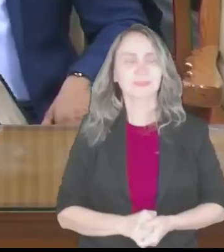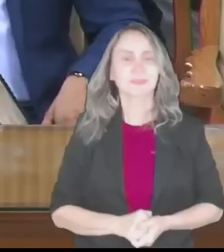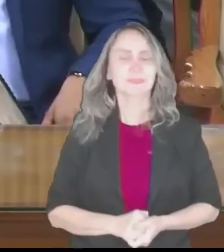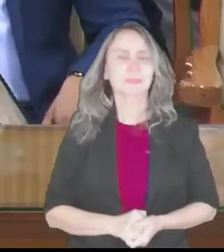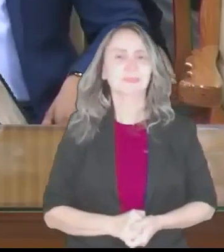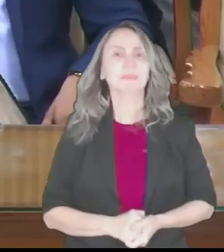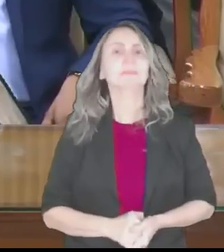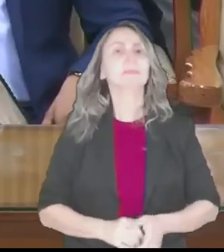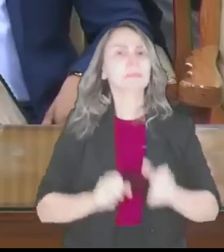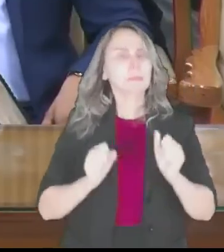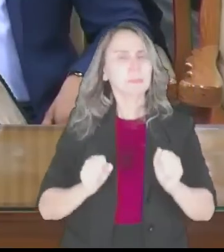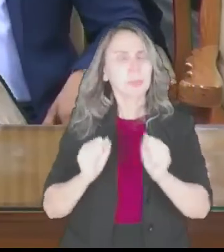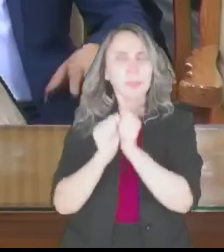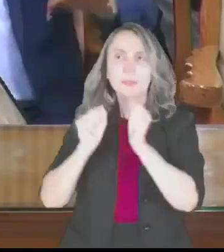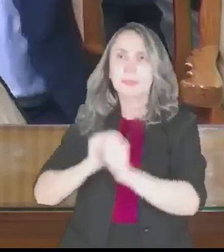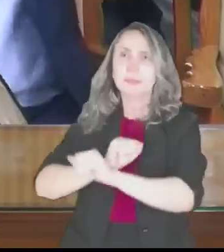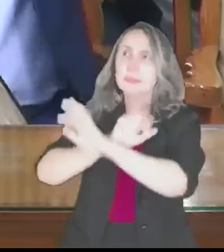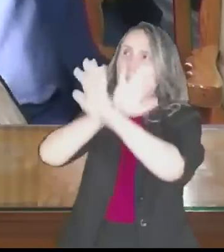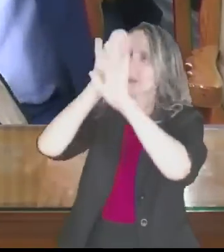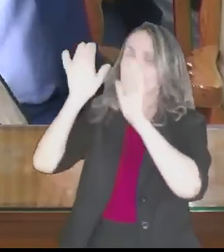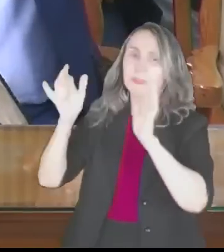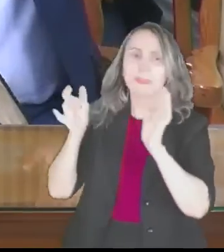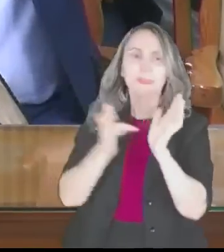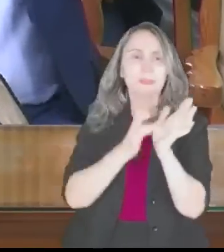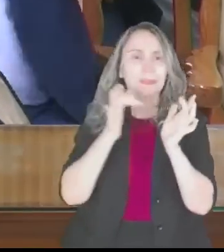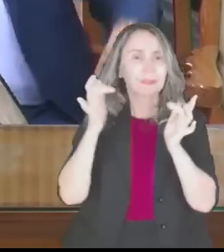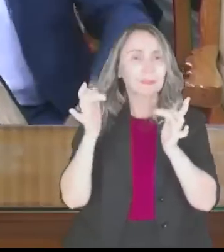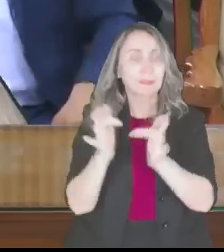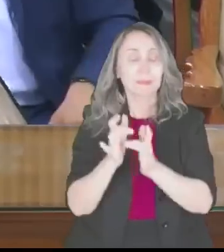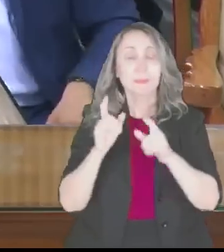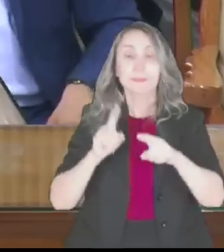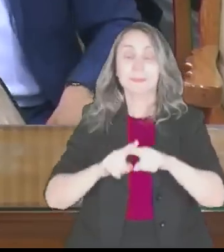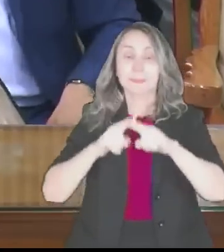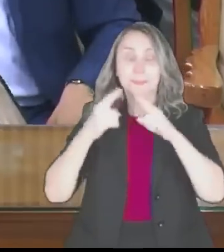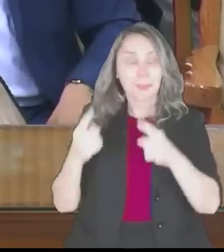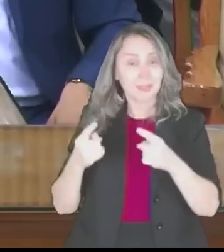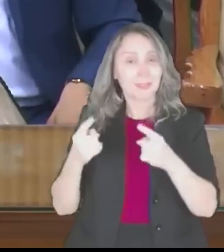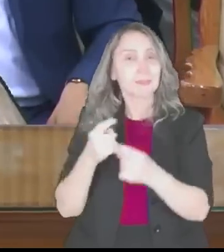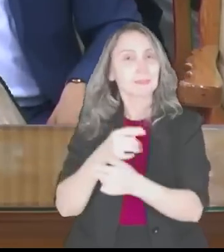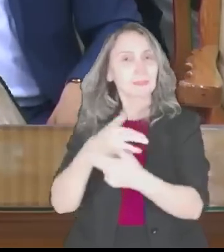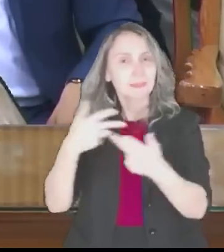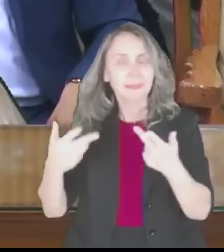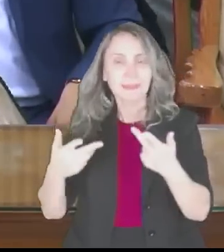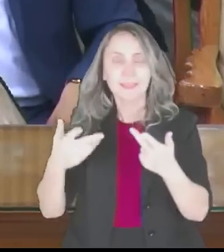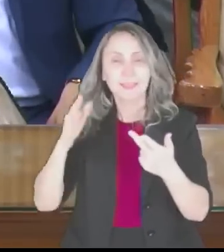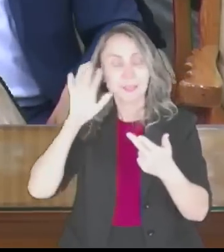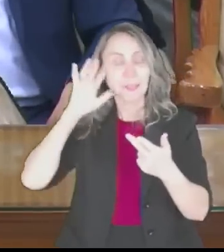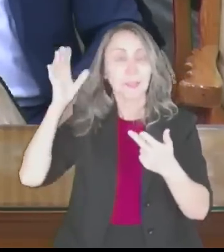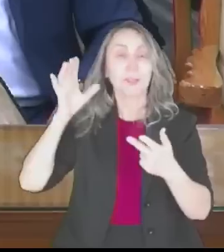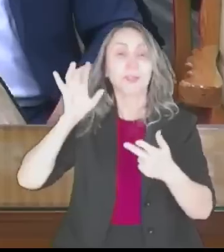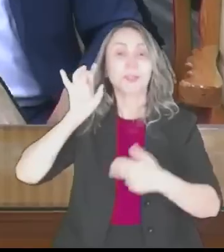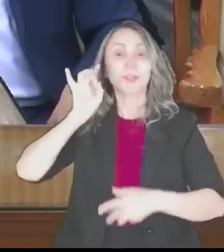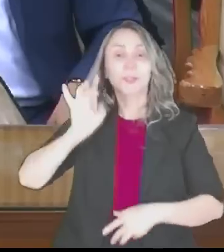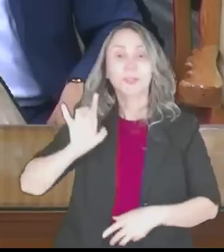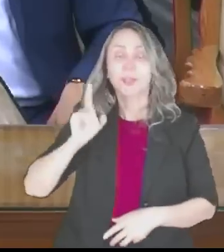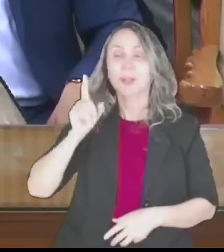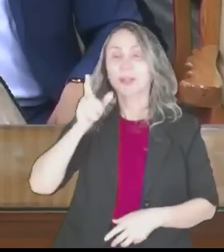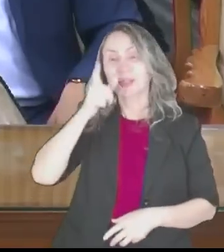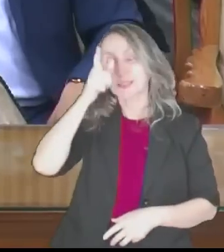Quem pode dar glória para Jesus? Mas essas coisas é para quem vai para a câmara.